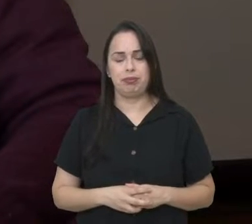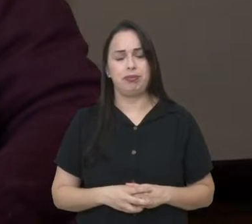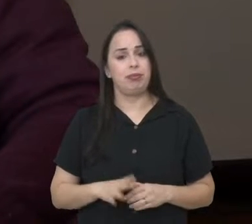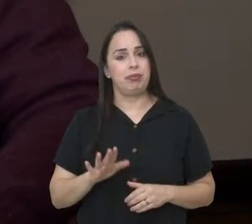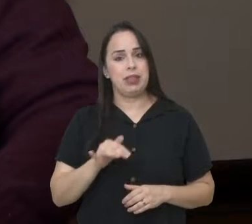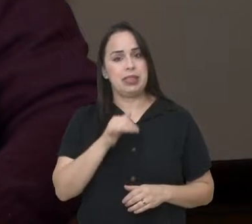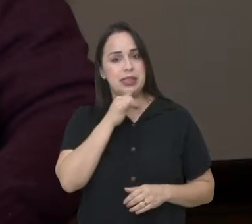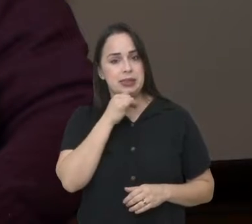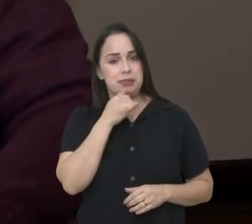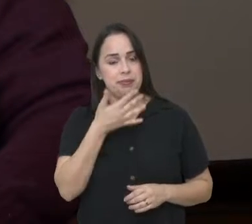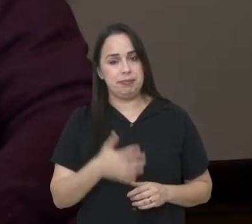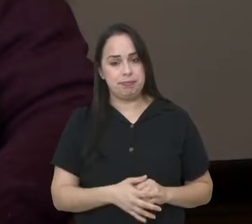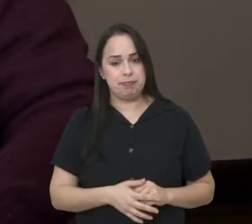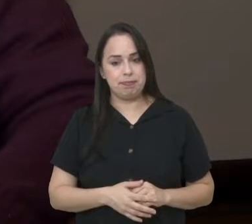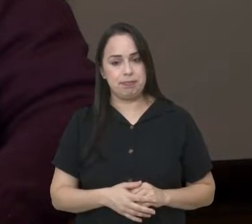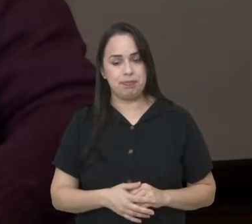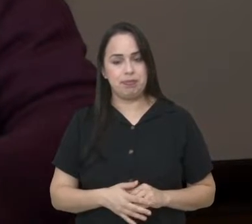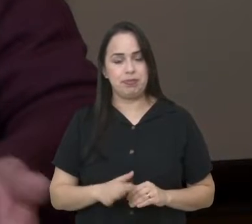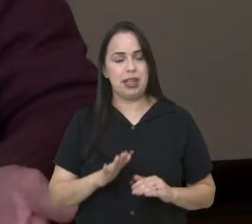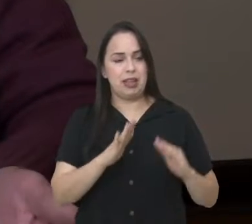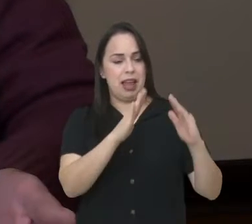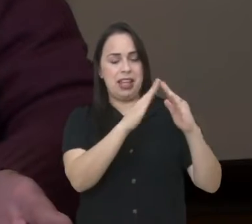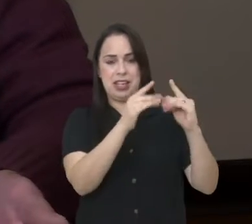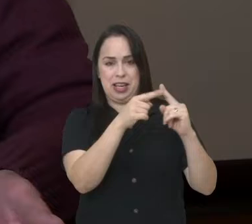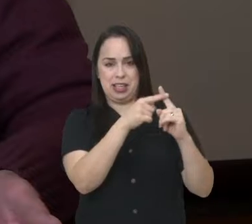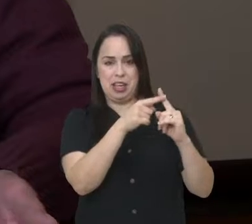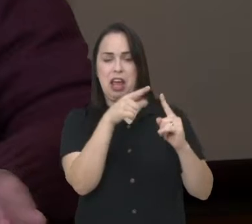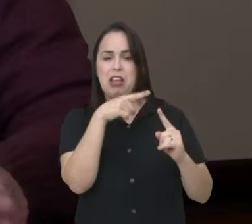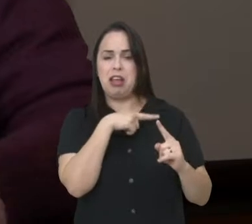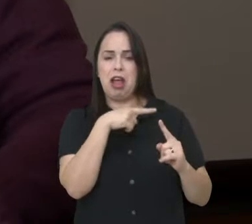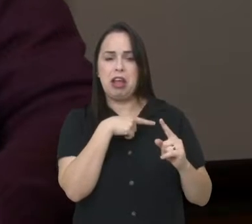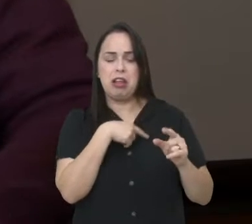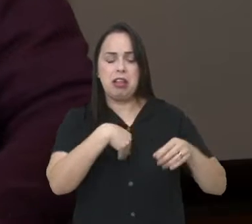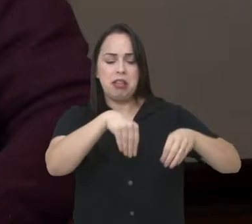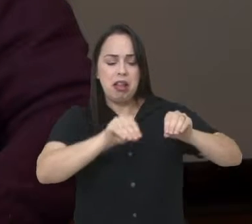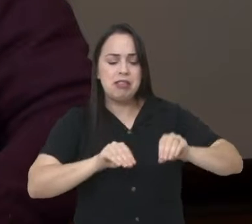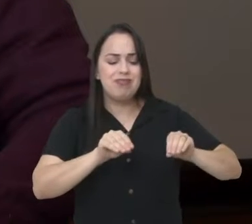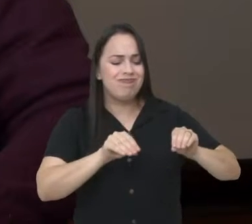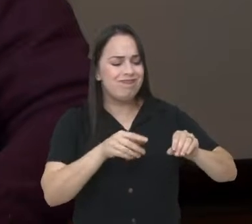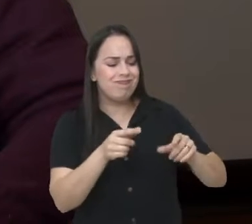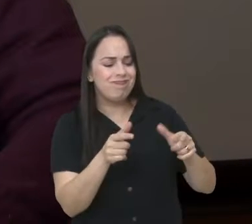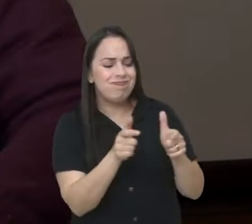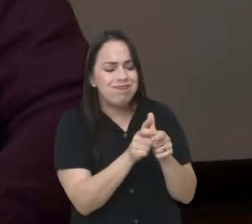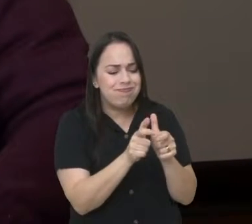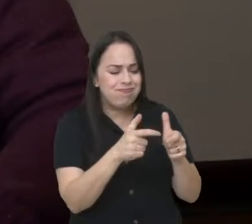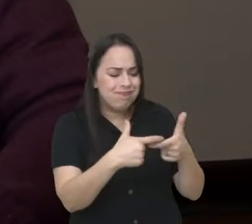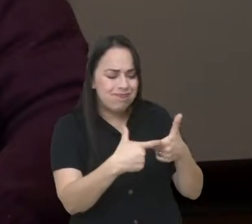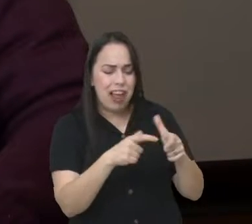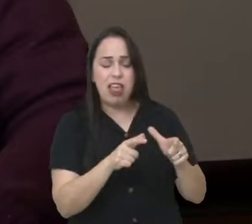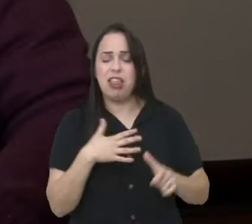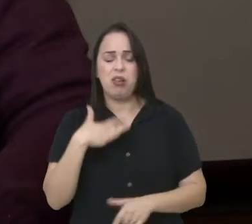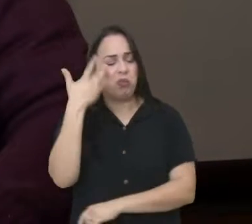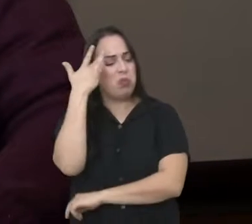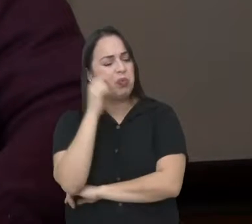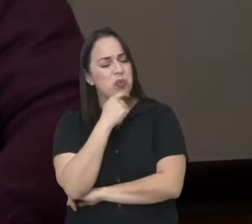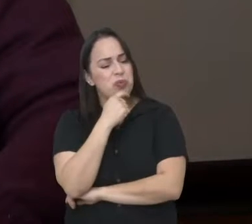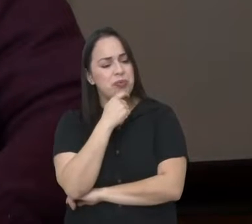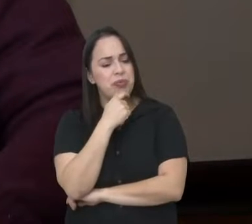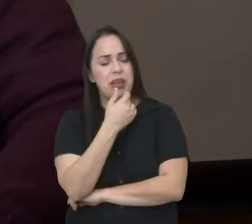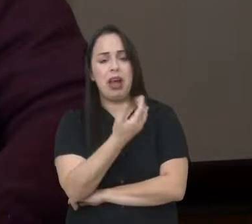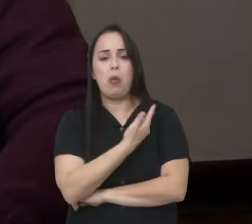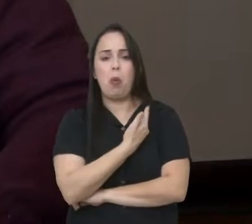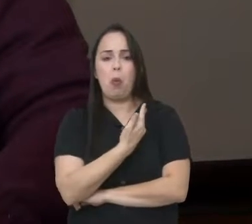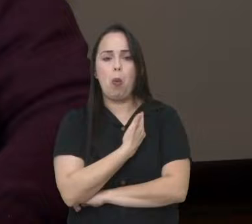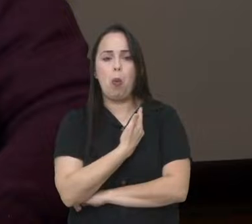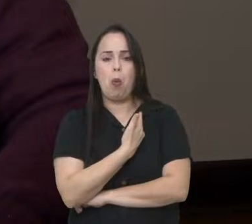retalhos lá na igreja, não sabia o que fazia. Aí um amigo nosso lá falou assim, Emília, estou com